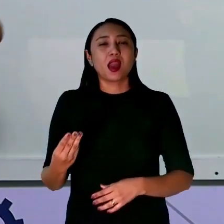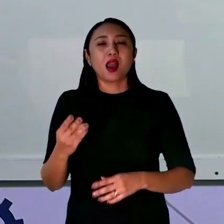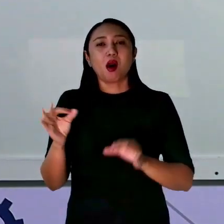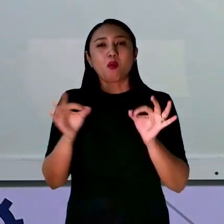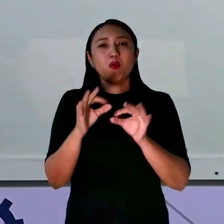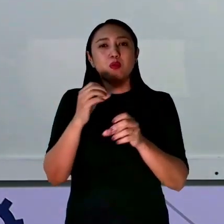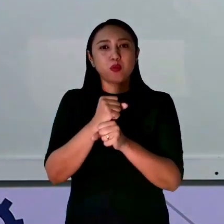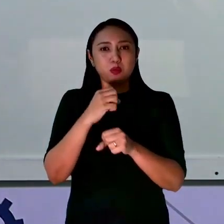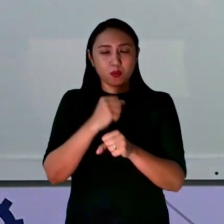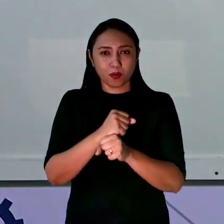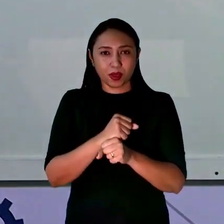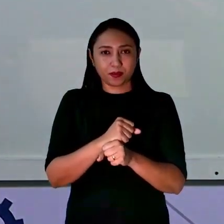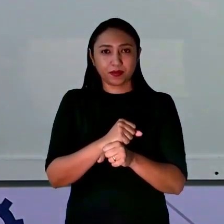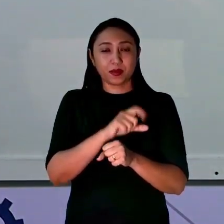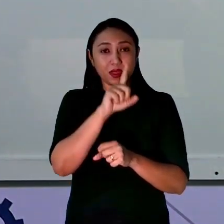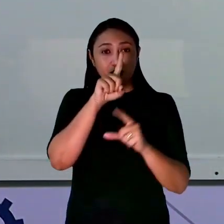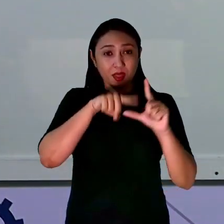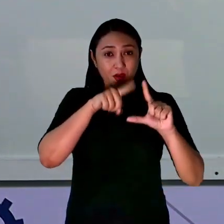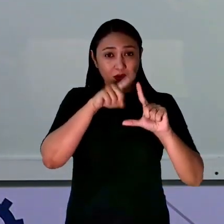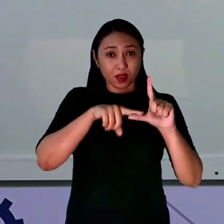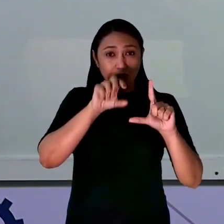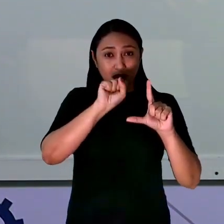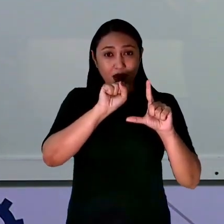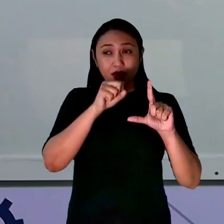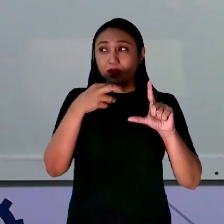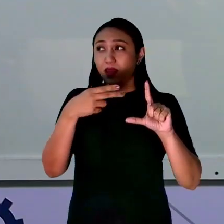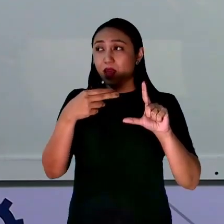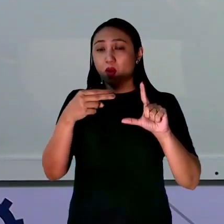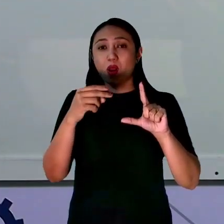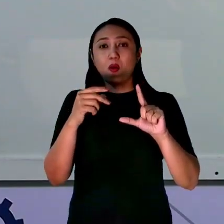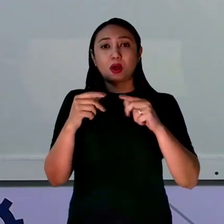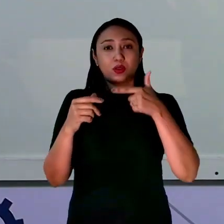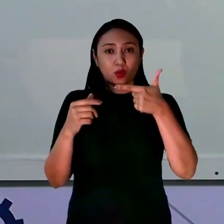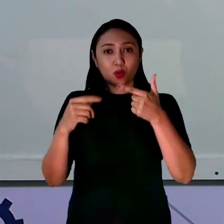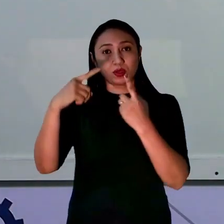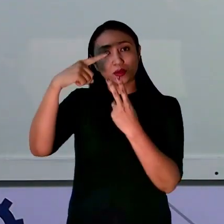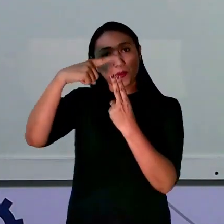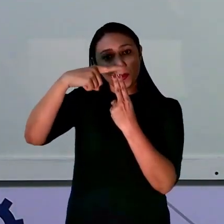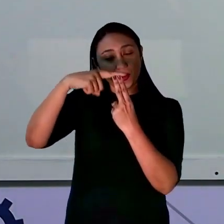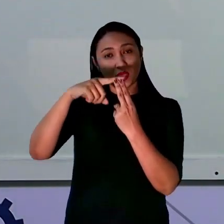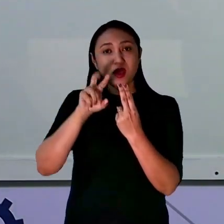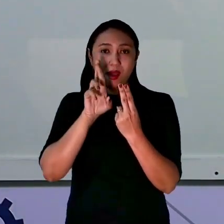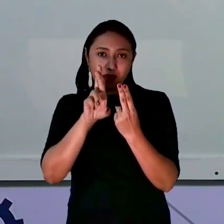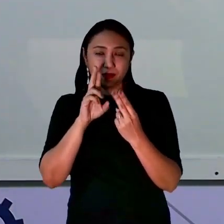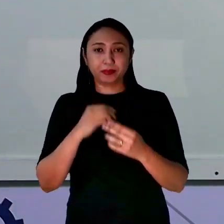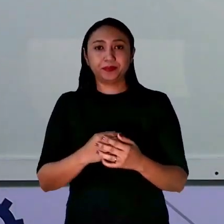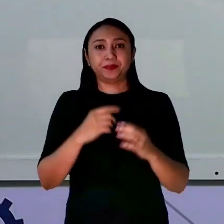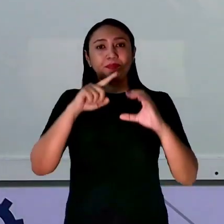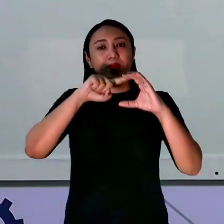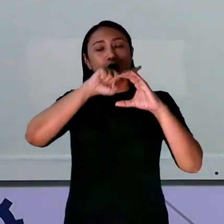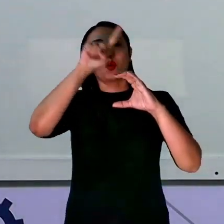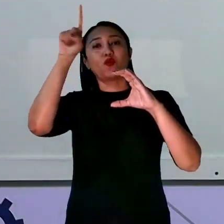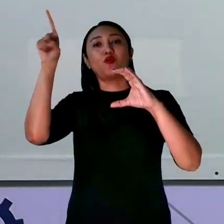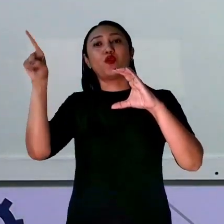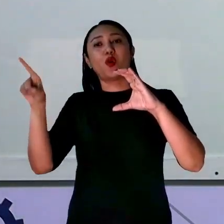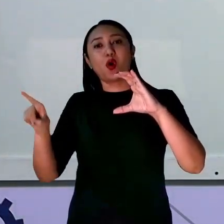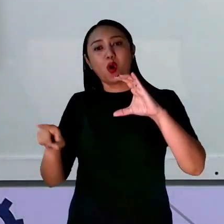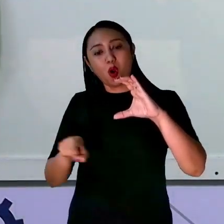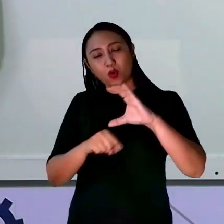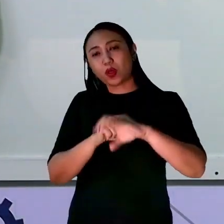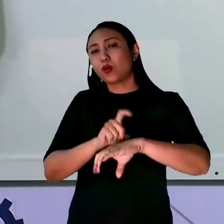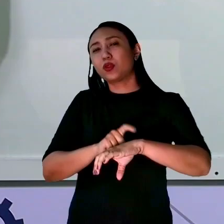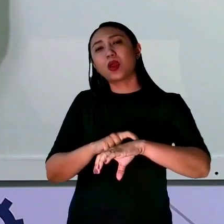2πr, porque como ela faz um círculo, né, aí você usa o comprimento da circunferência. E se ela dá uma volta completa, o tempo de uma